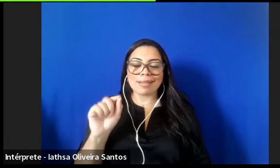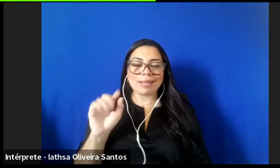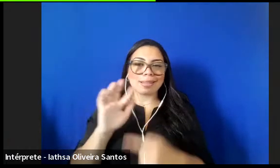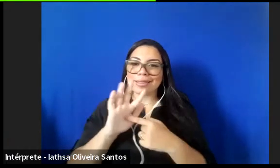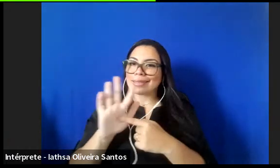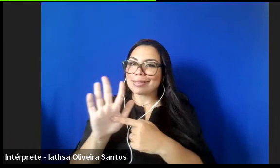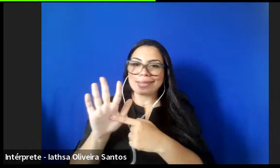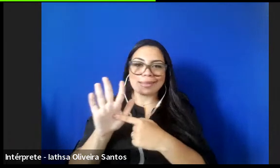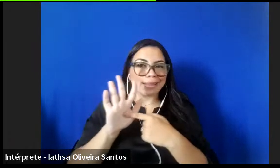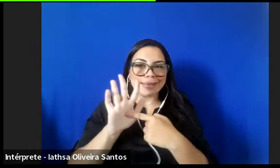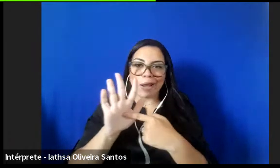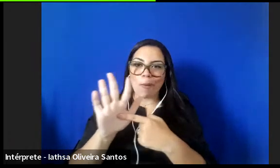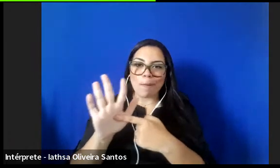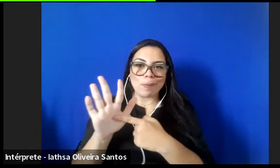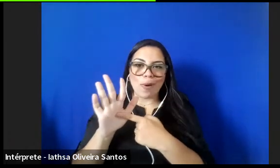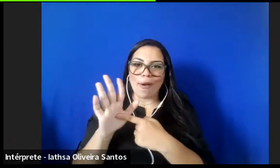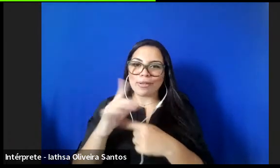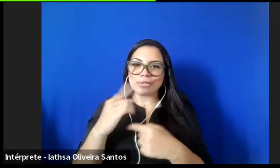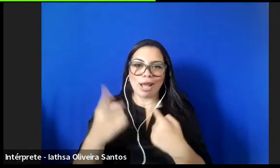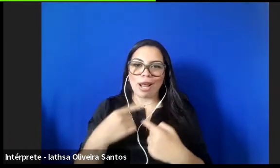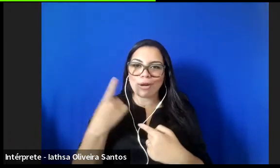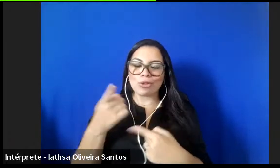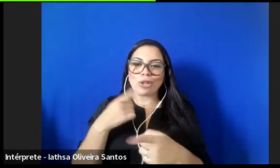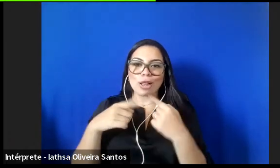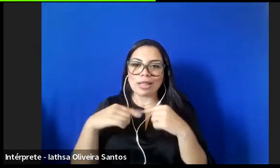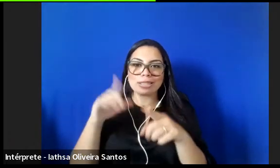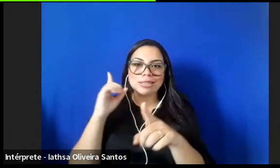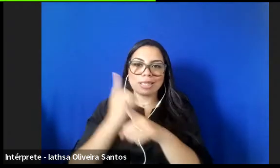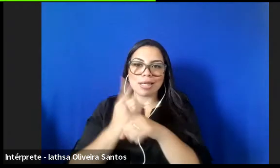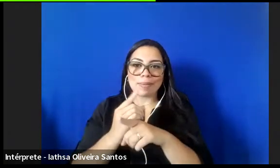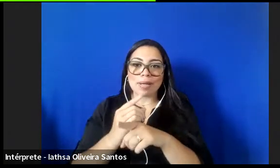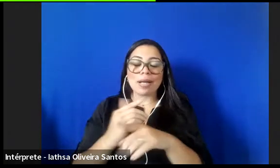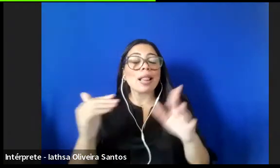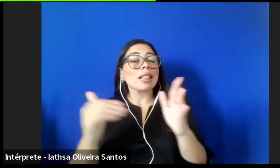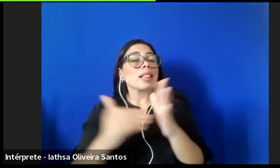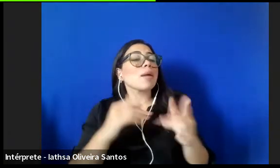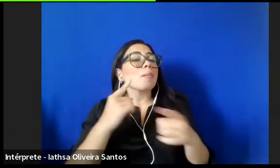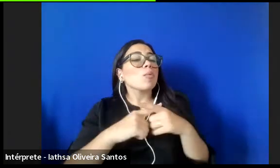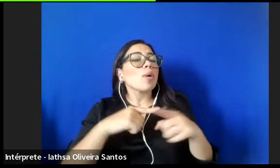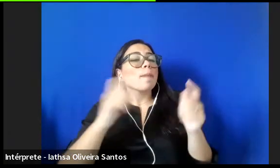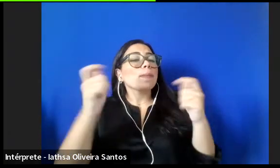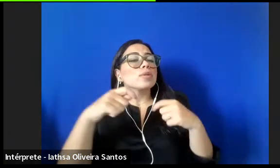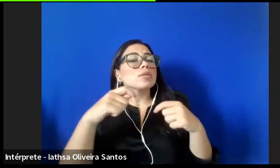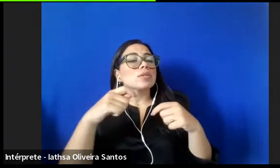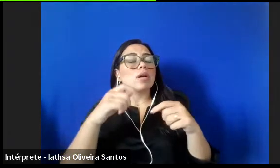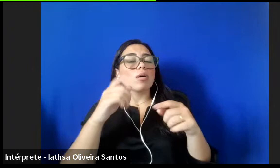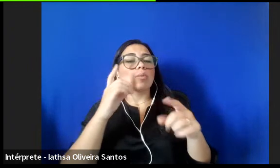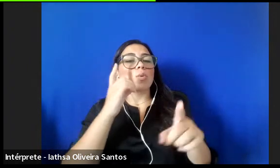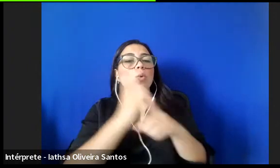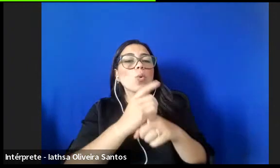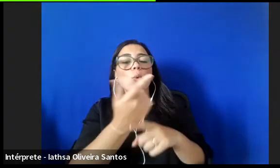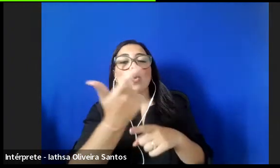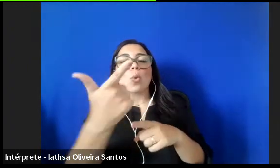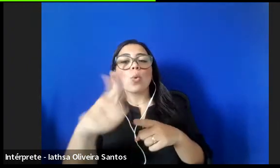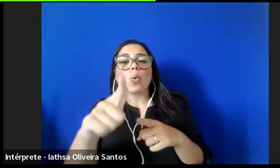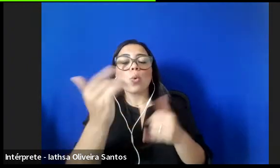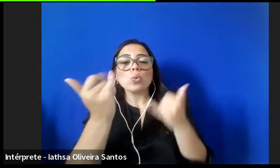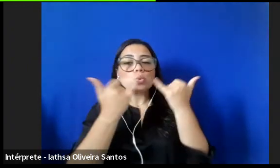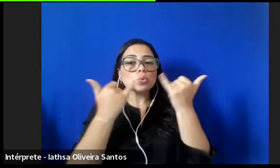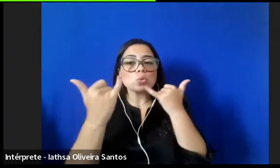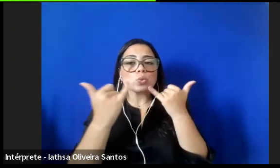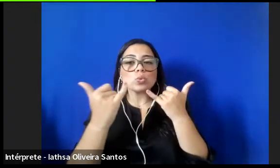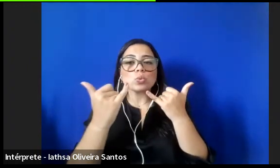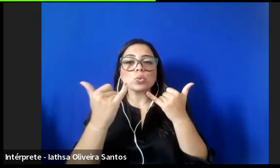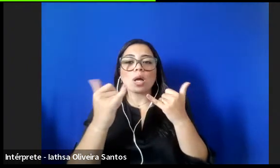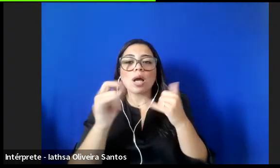não mostraram o que a gente esperava que fosse encontrar. Até porque a gente pode cruzar com outros dados do tribunal, do NUPEMEC, e